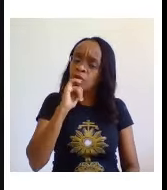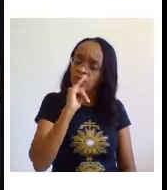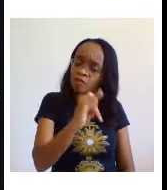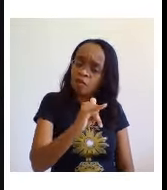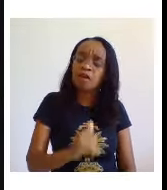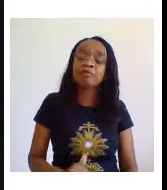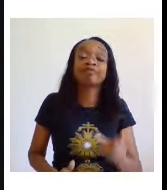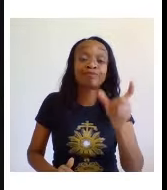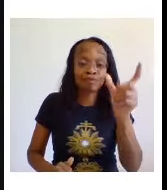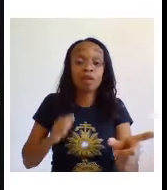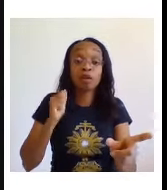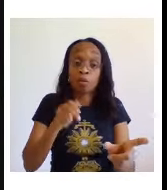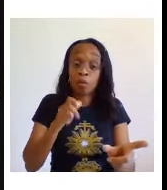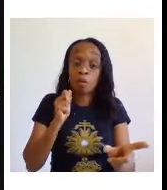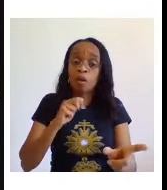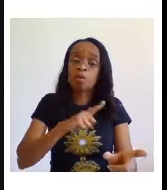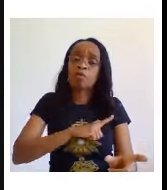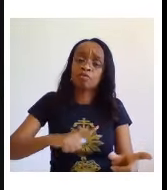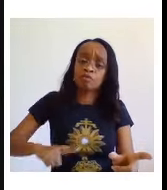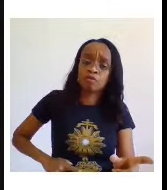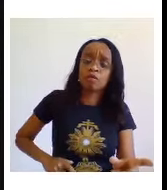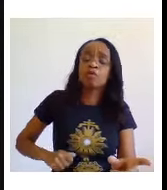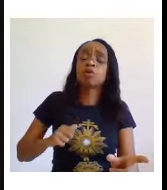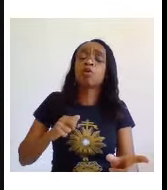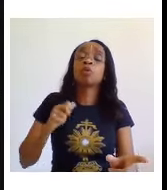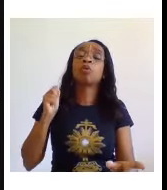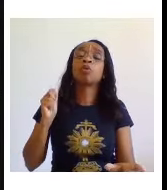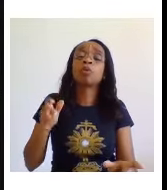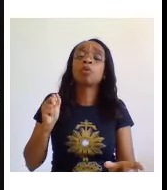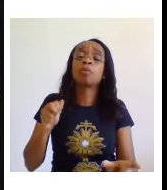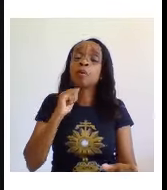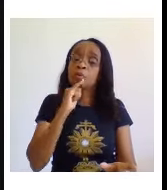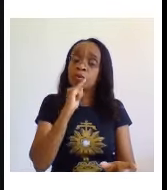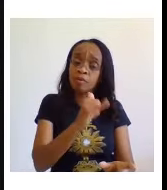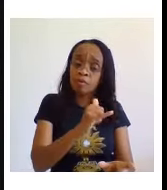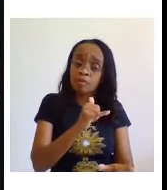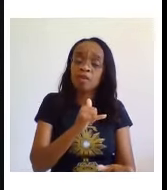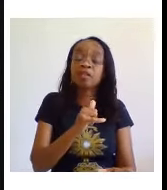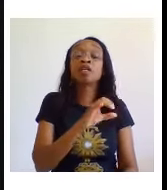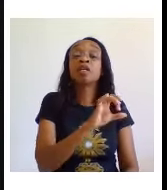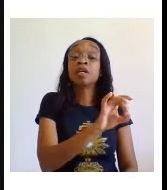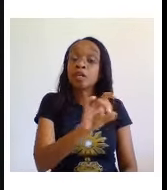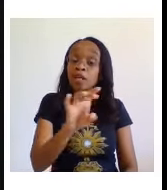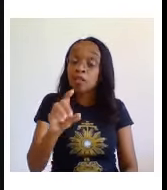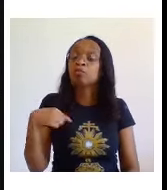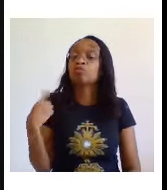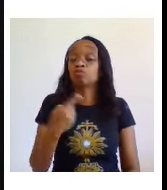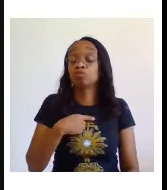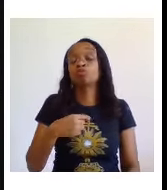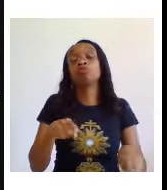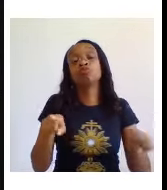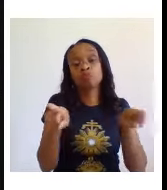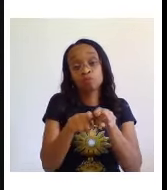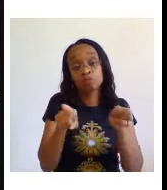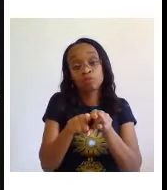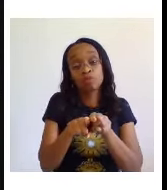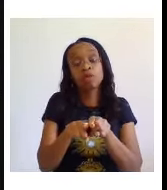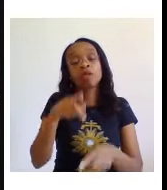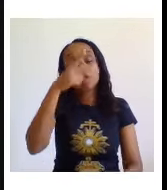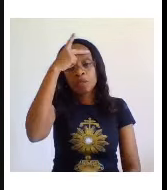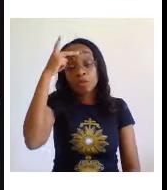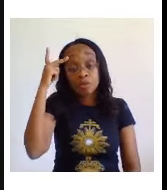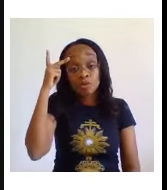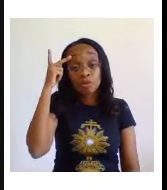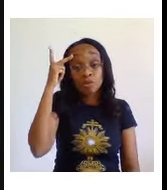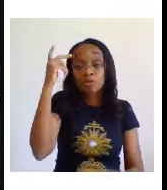para todos os governantes e líderes mundiais, mas fala para nós também, para cada um de nós, para as pessoas que estão aí